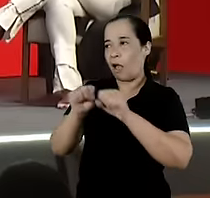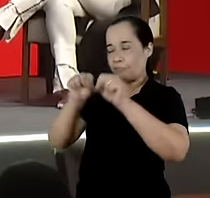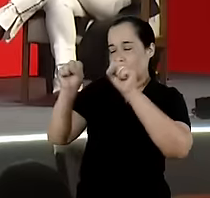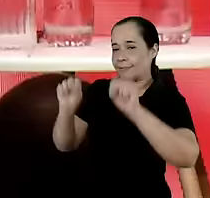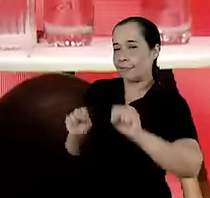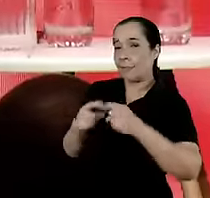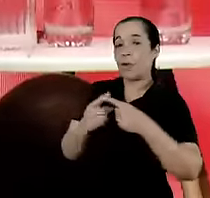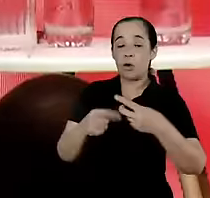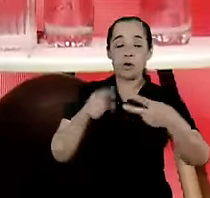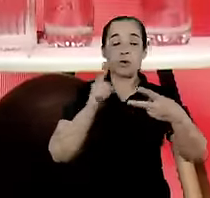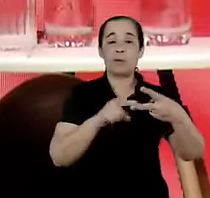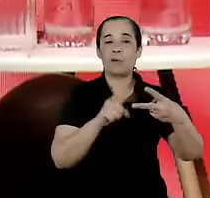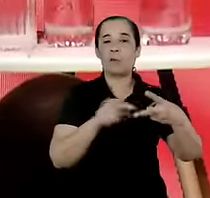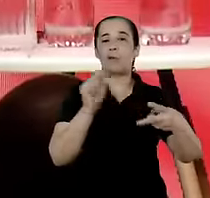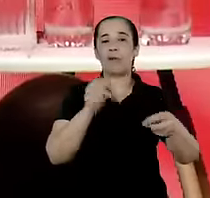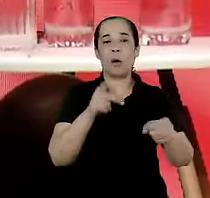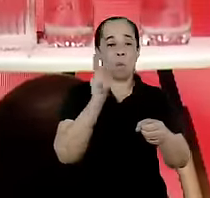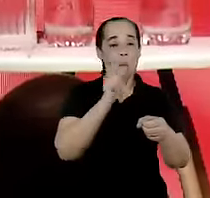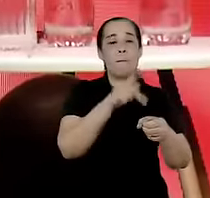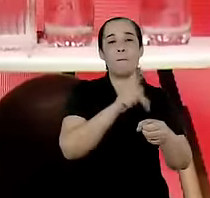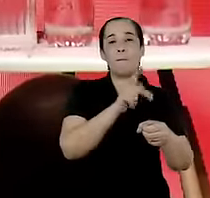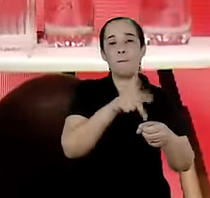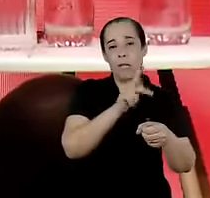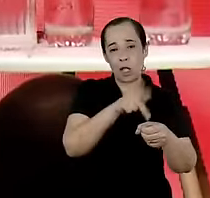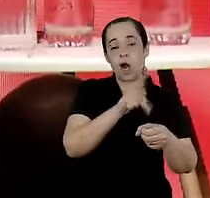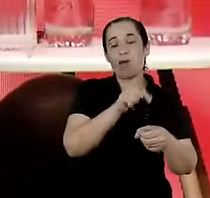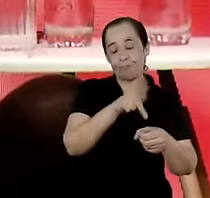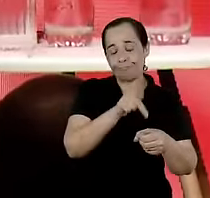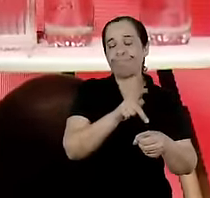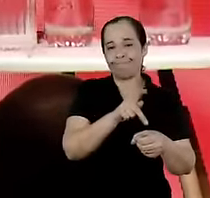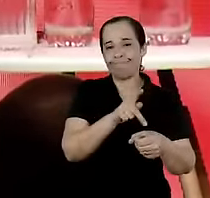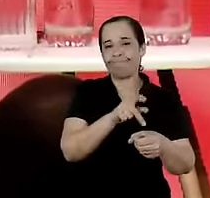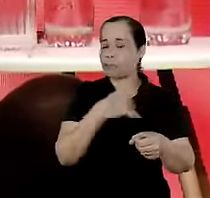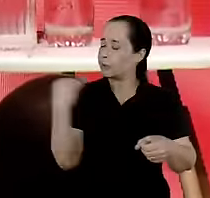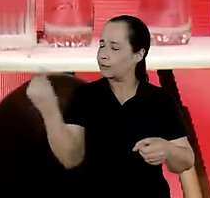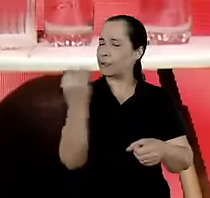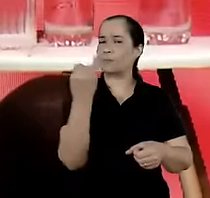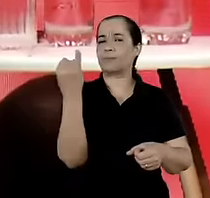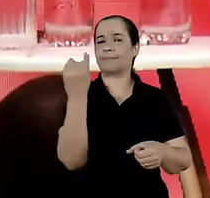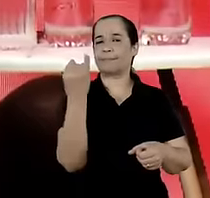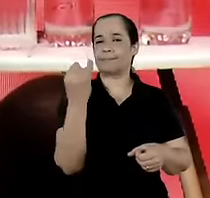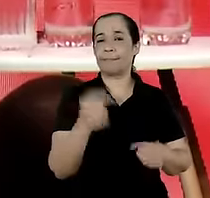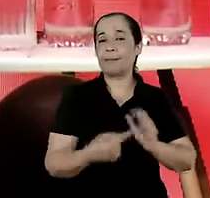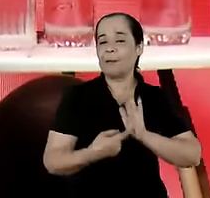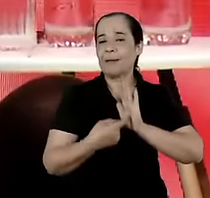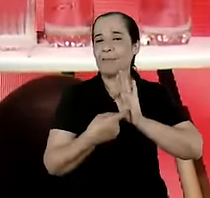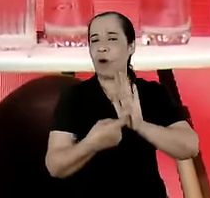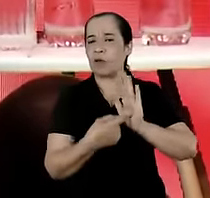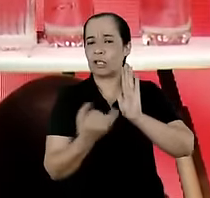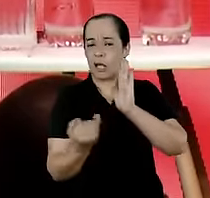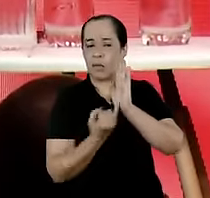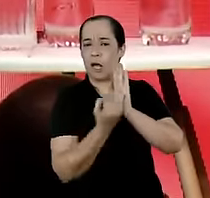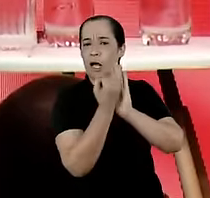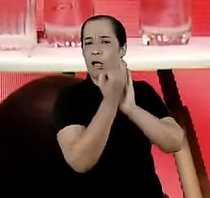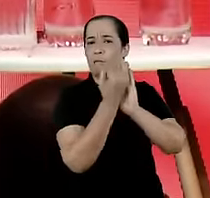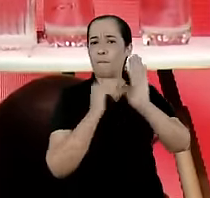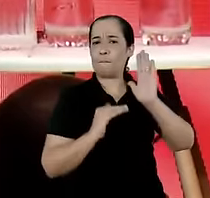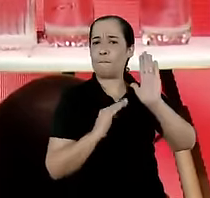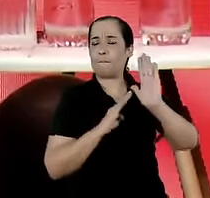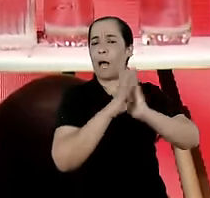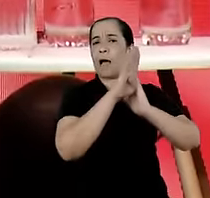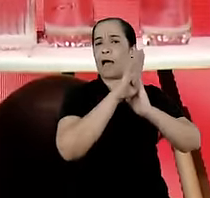fator é o petróleo que é um preço umas comodes mais importantes né E que gera bastante inflação e bate no bolso